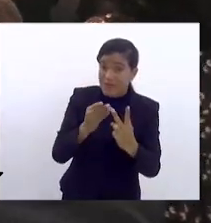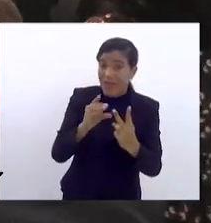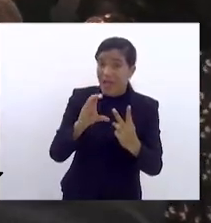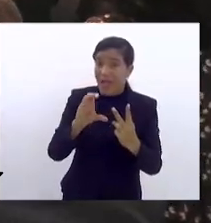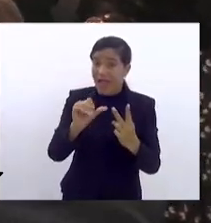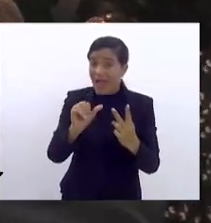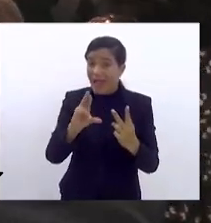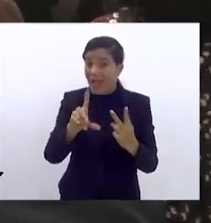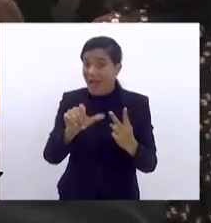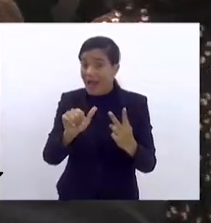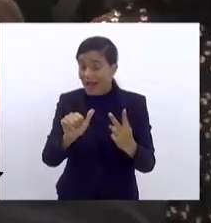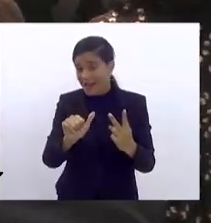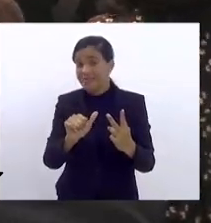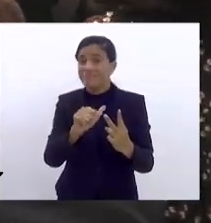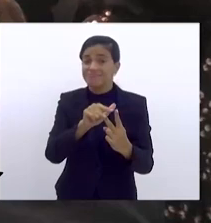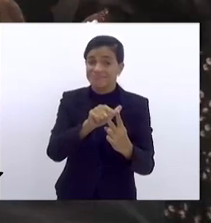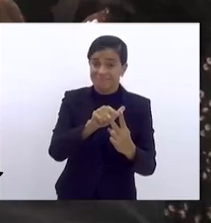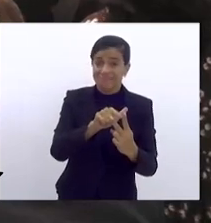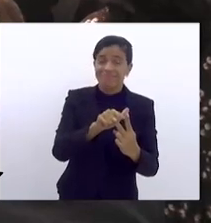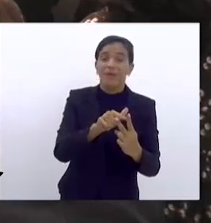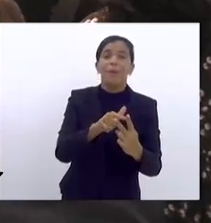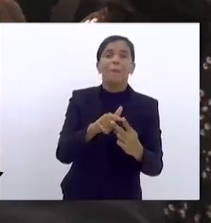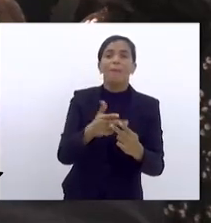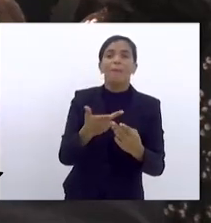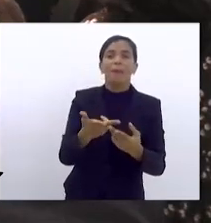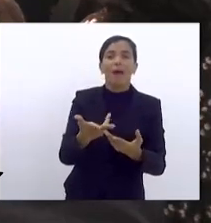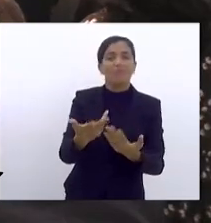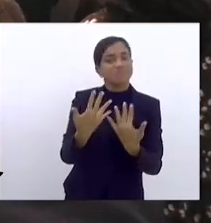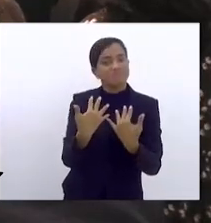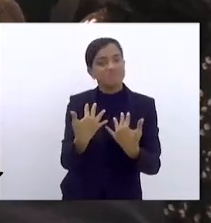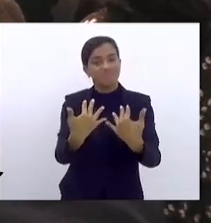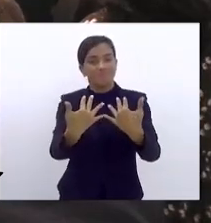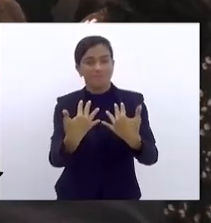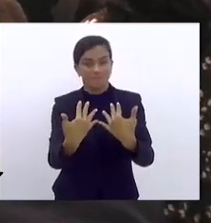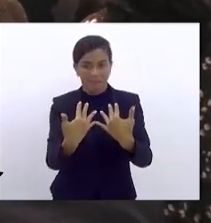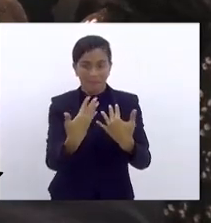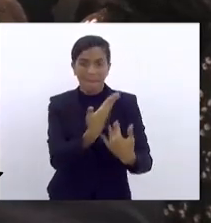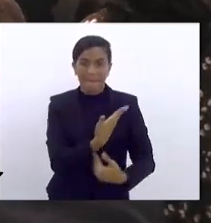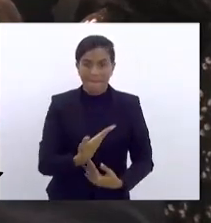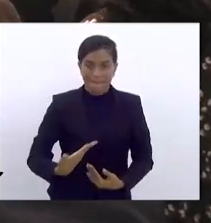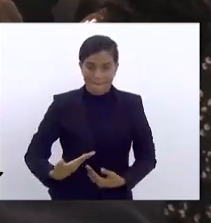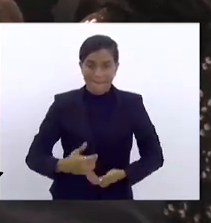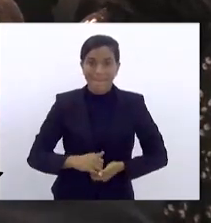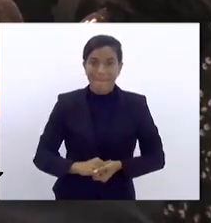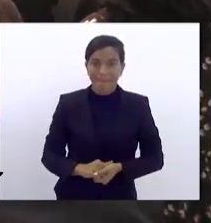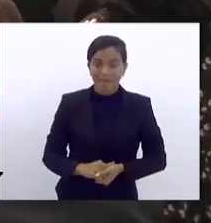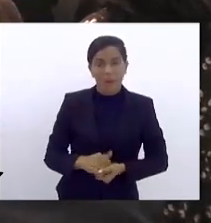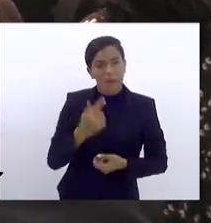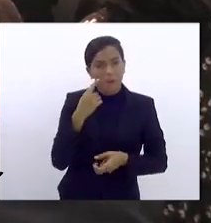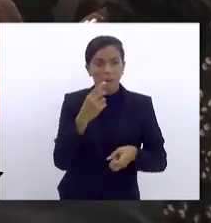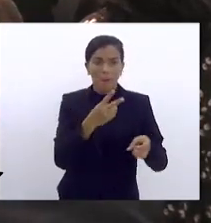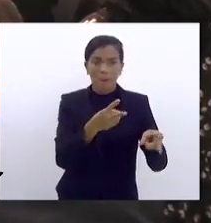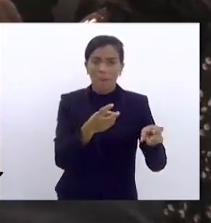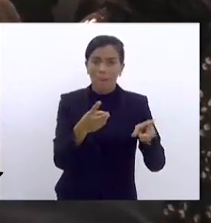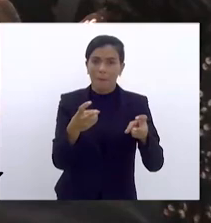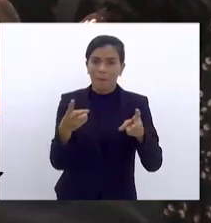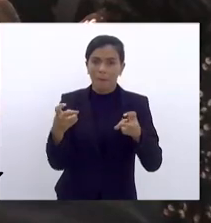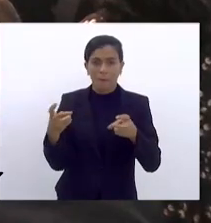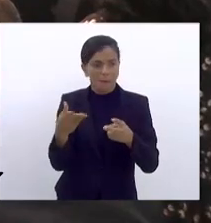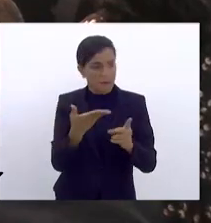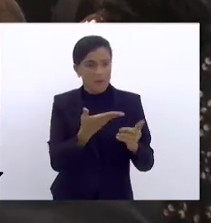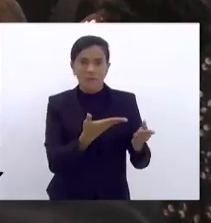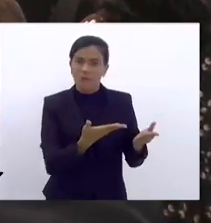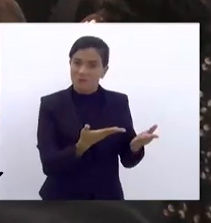parabenizando pela chamada da audiência pública e sua condução tenho percebido deputado Munir que vossa excelência